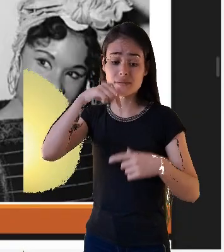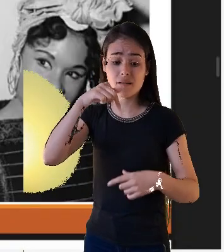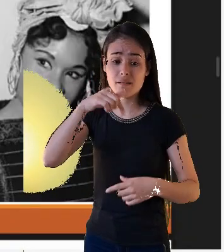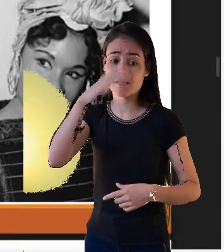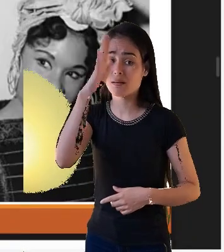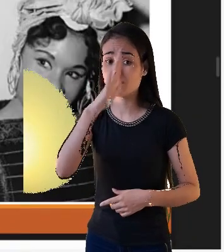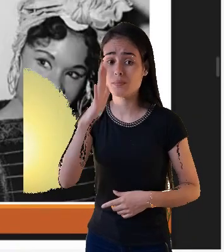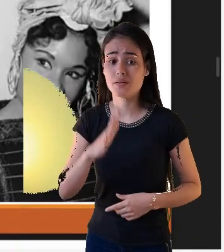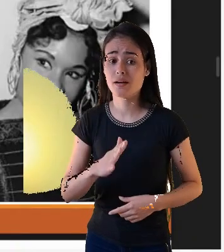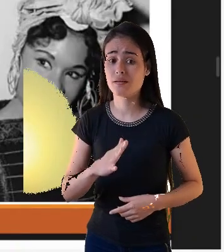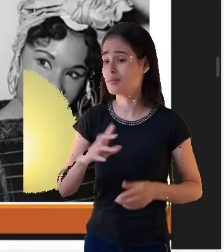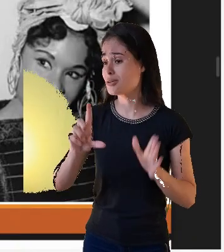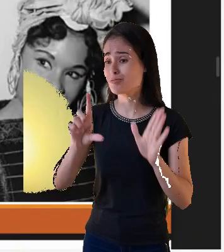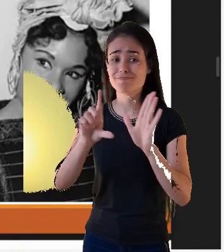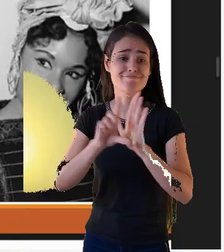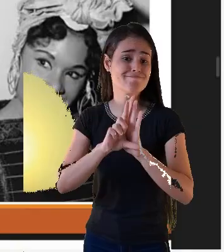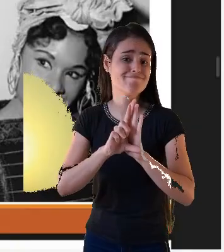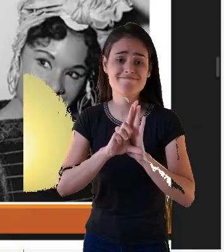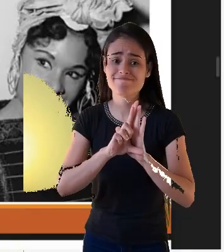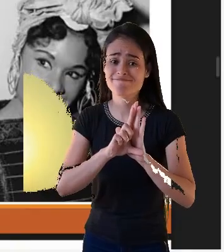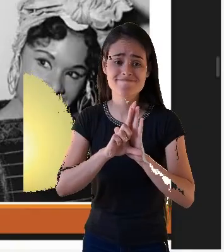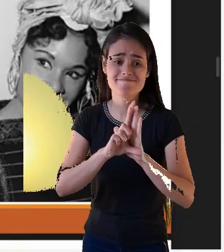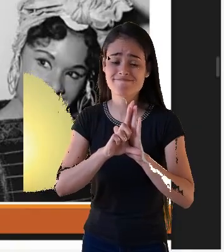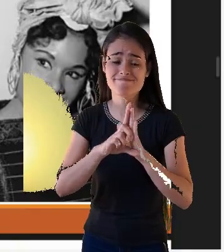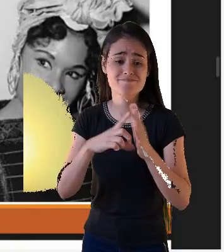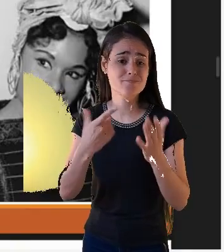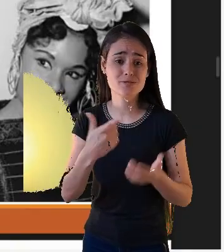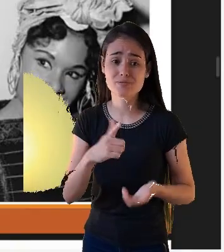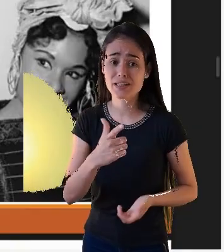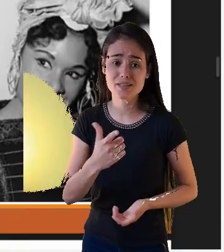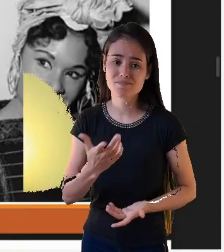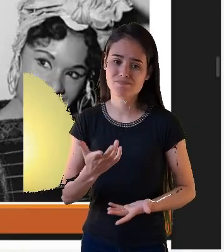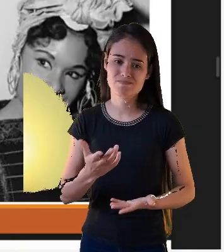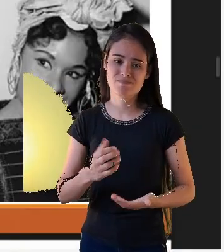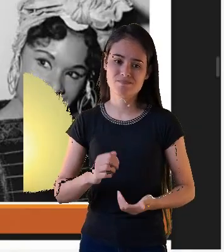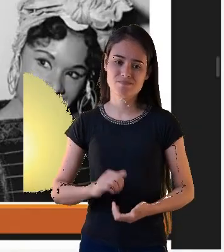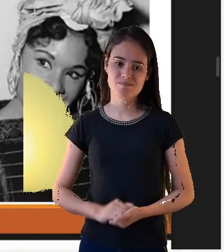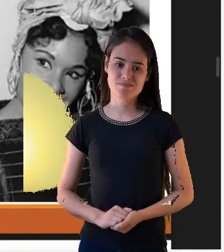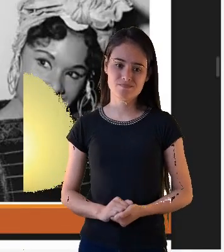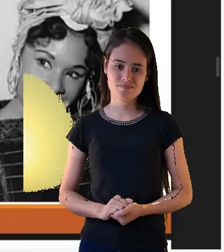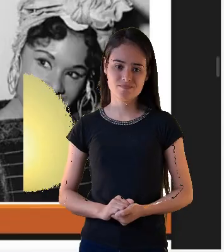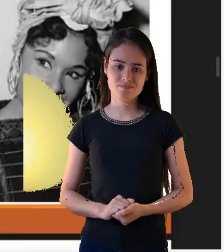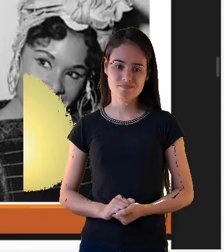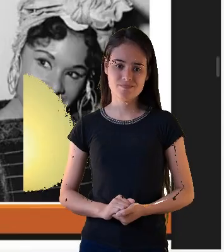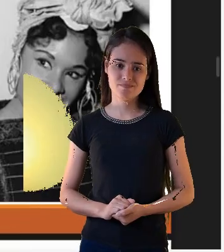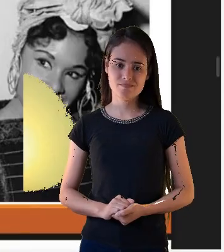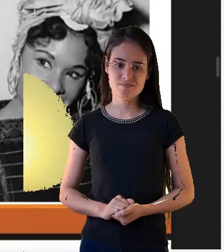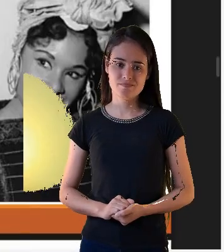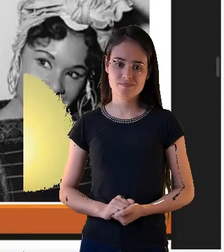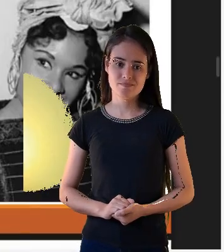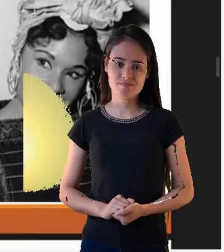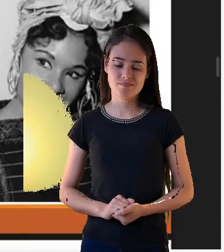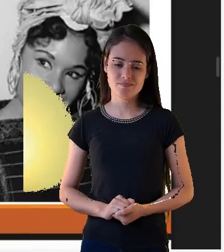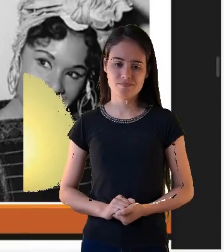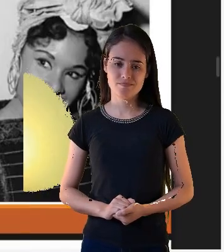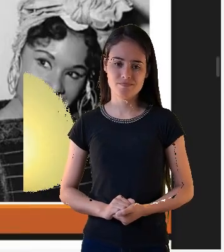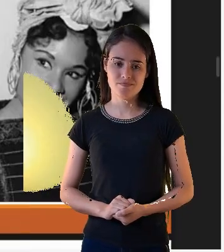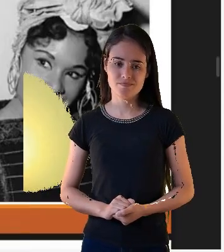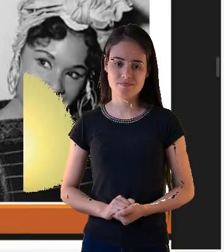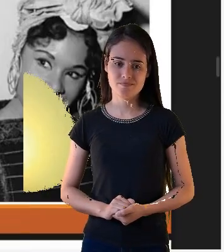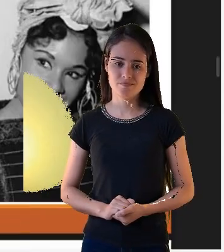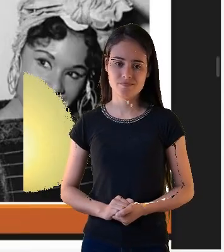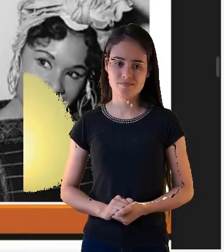separatistas, segregacionistas, né? Mas no Brasil o racismo acontecia e